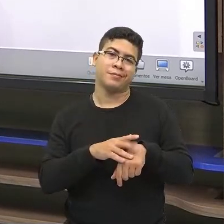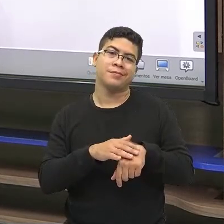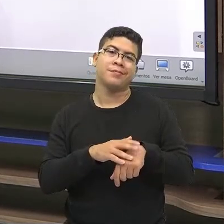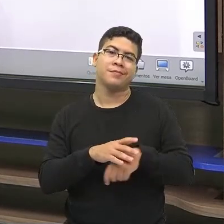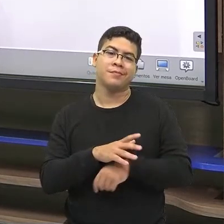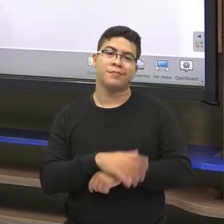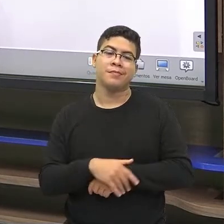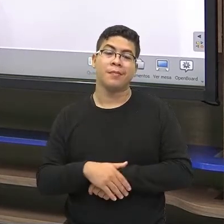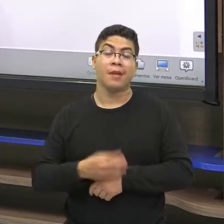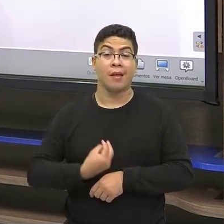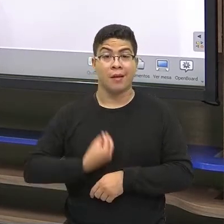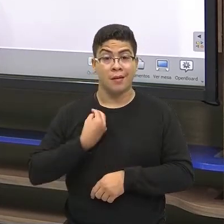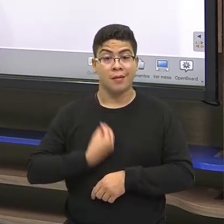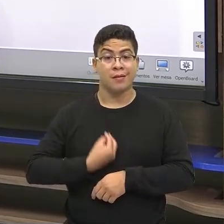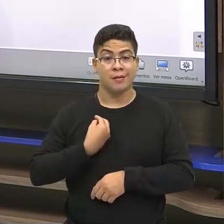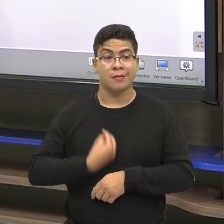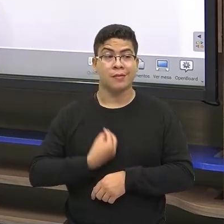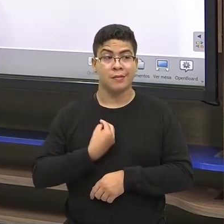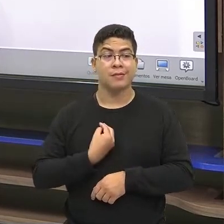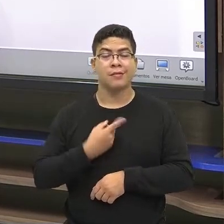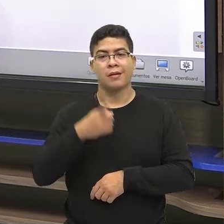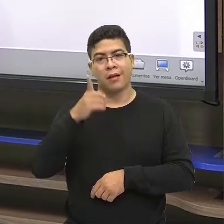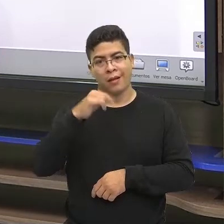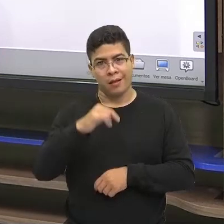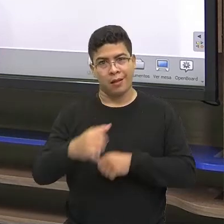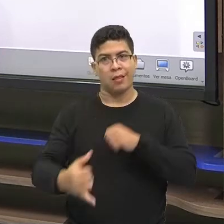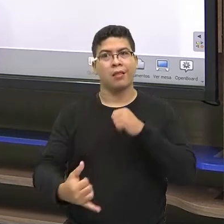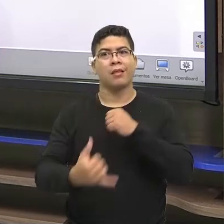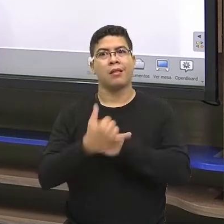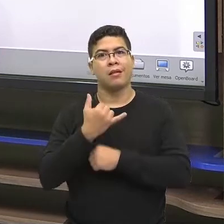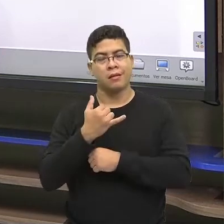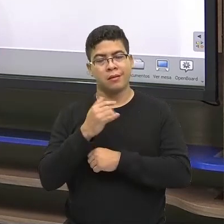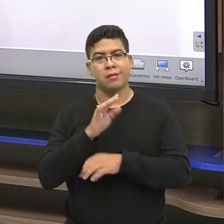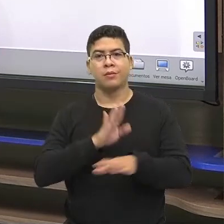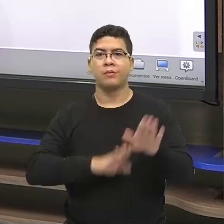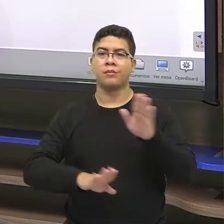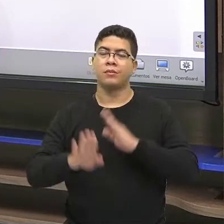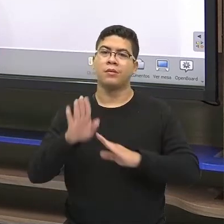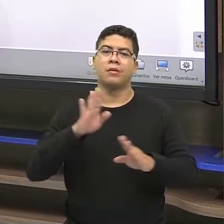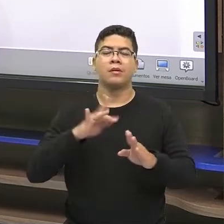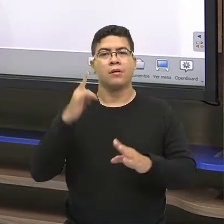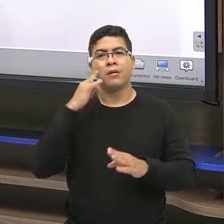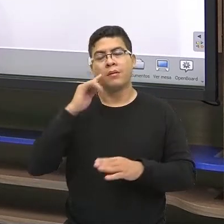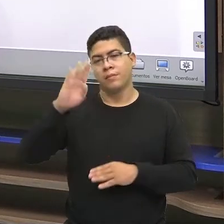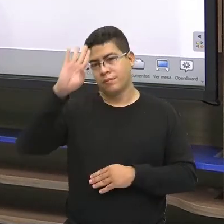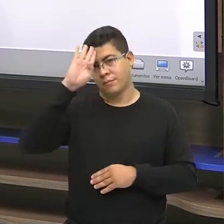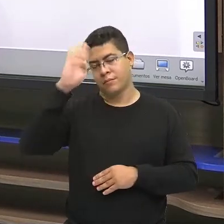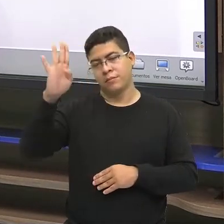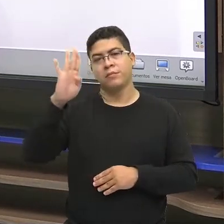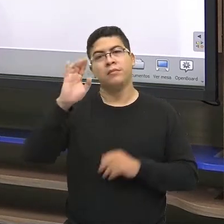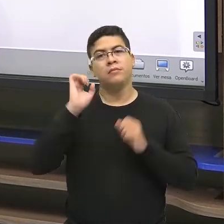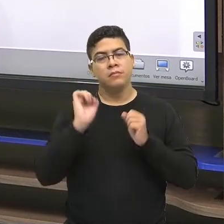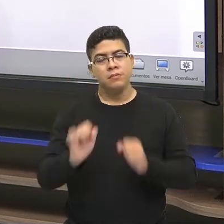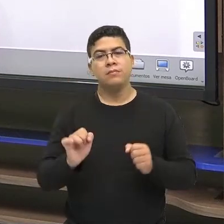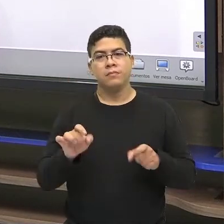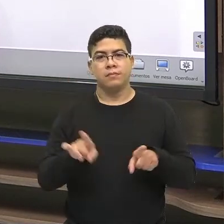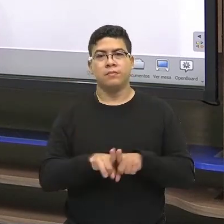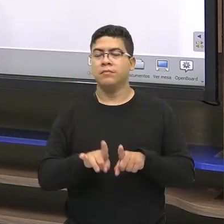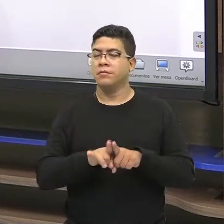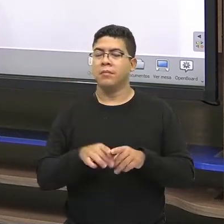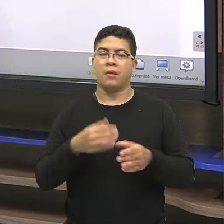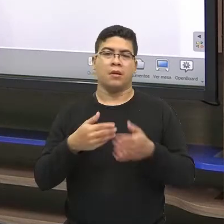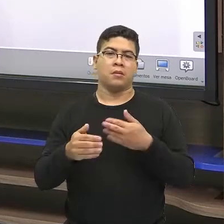minha gente, é traiçoeira. Então, para ele, né, principalmente, ele poderia sair dela a